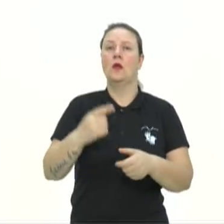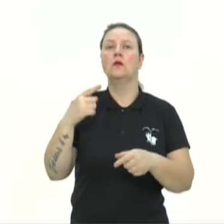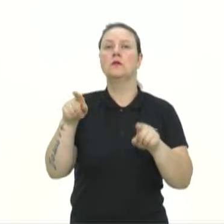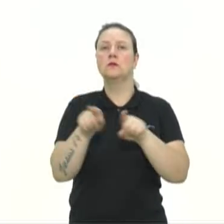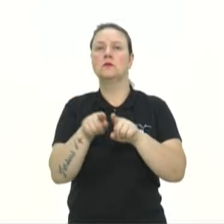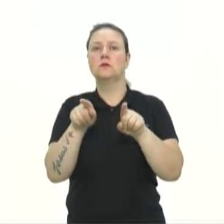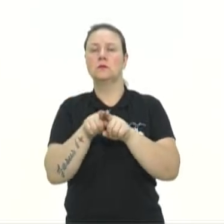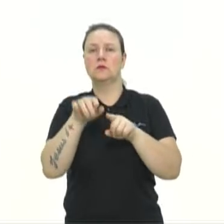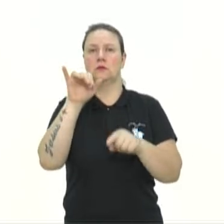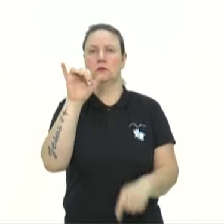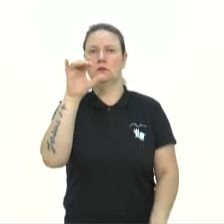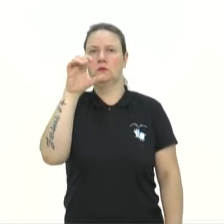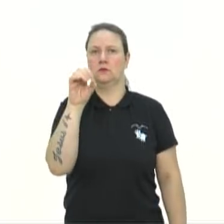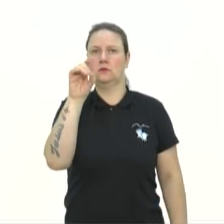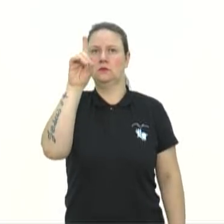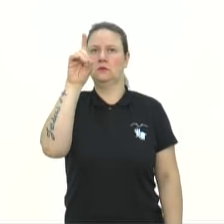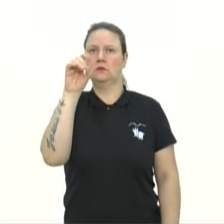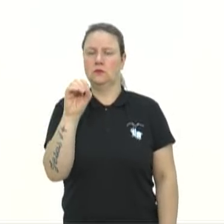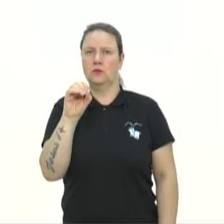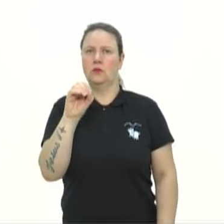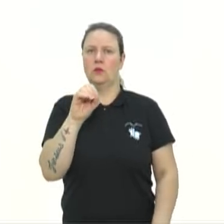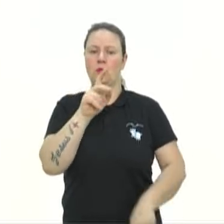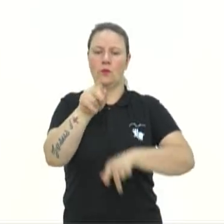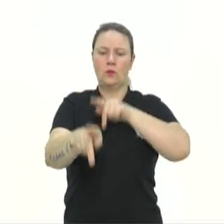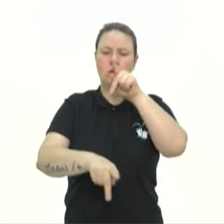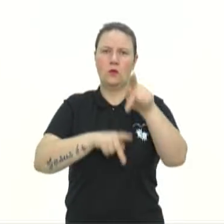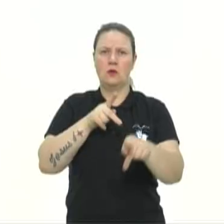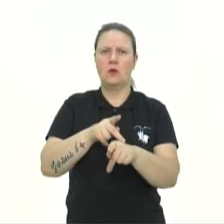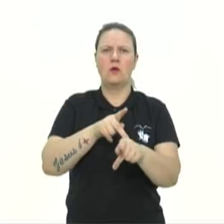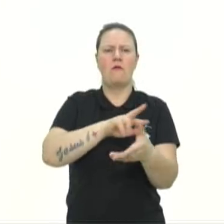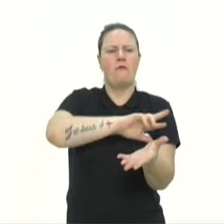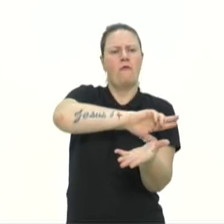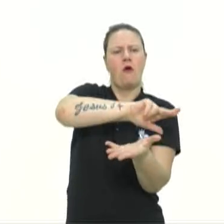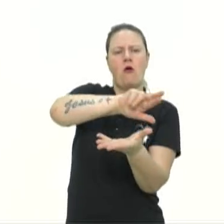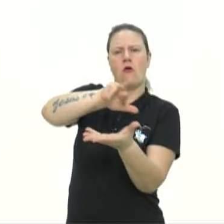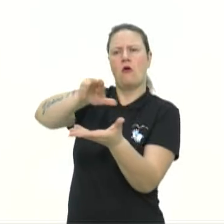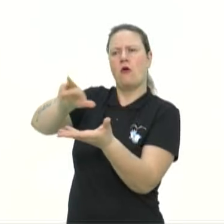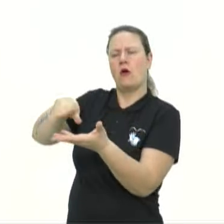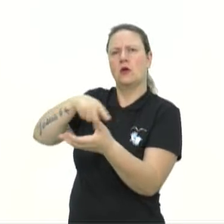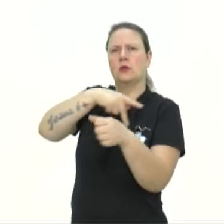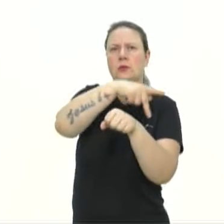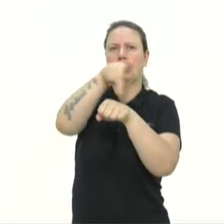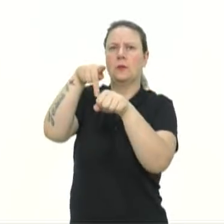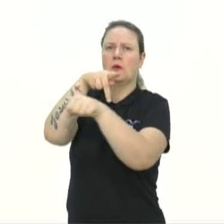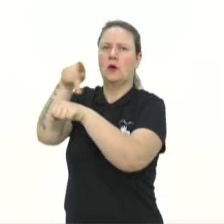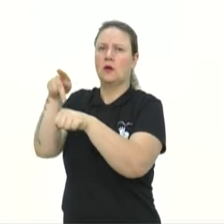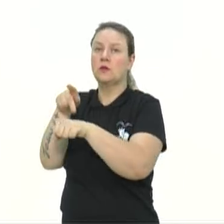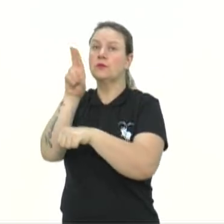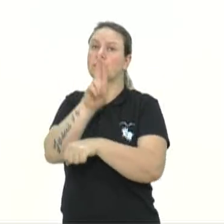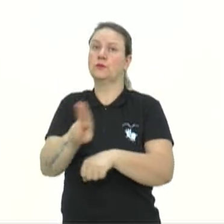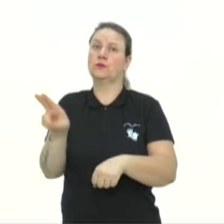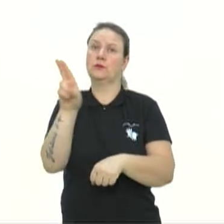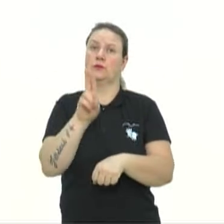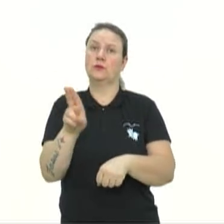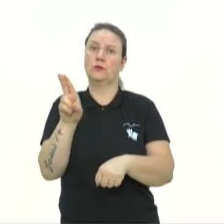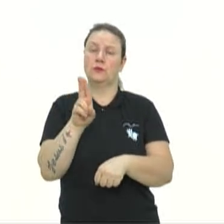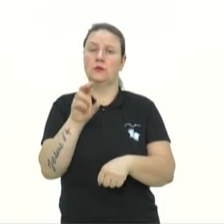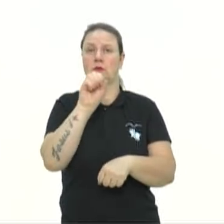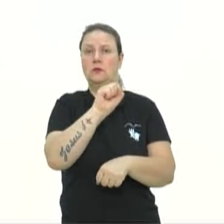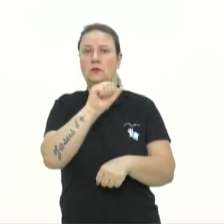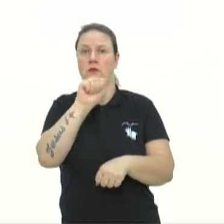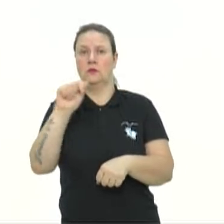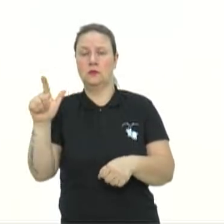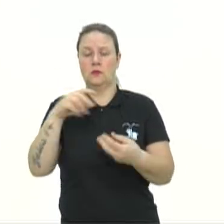iodo pelas populações, diversos países adotam iodação do sal para o consumo humano, ou seja, o sal de